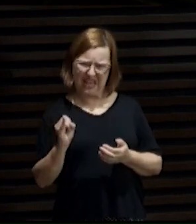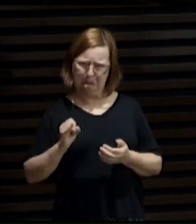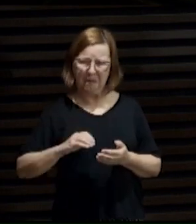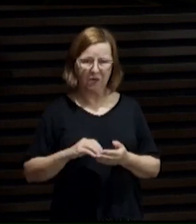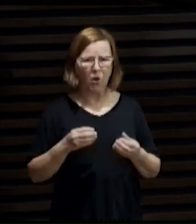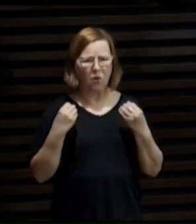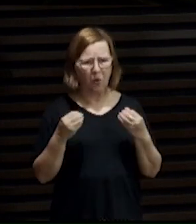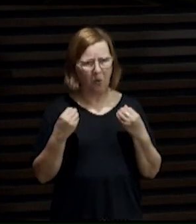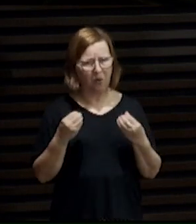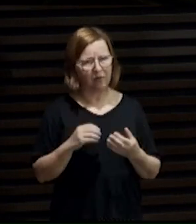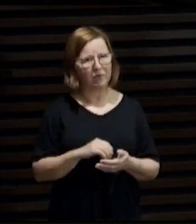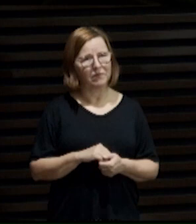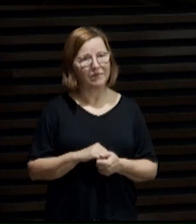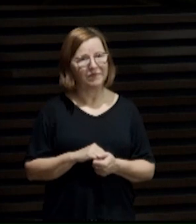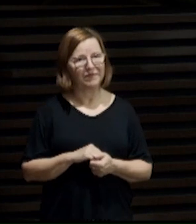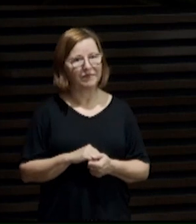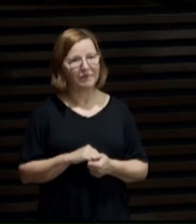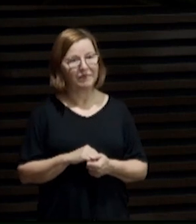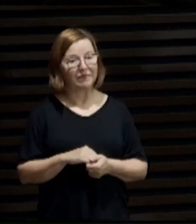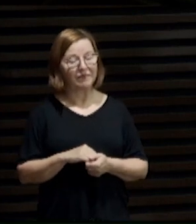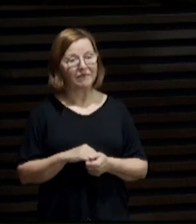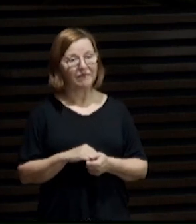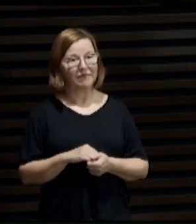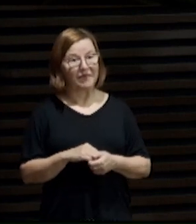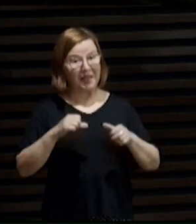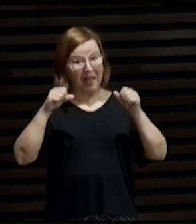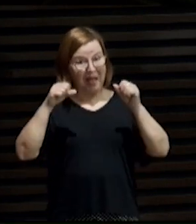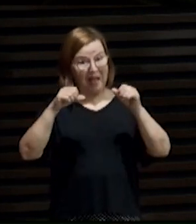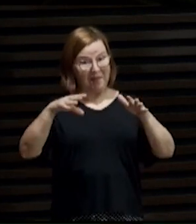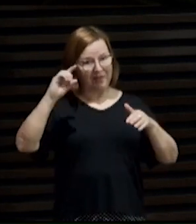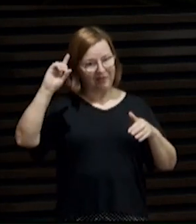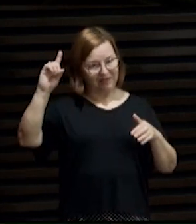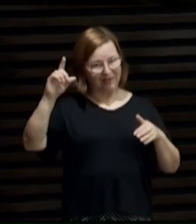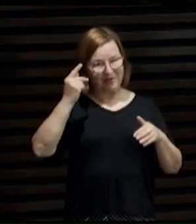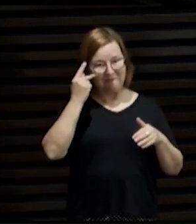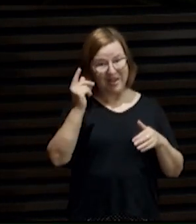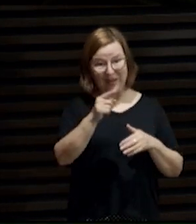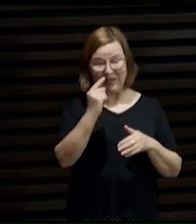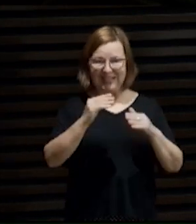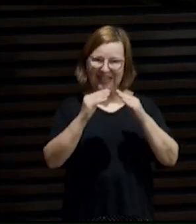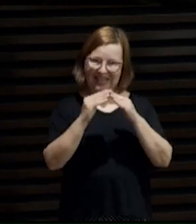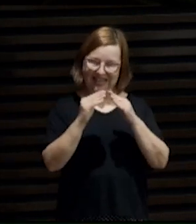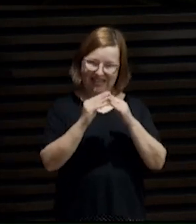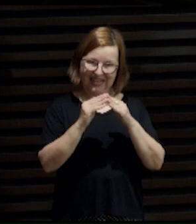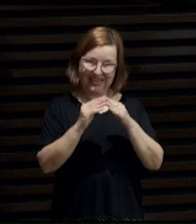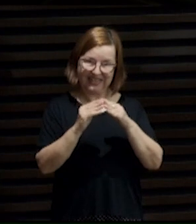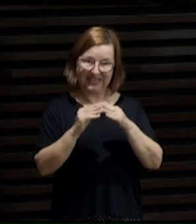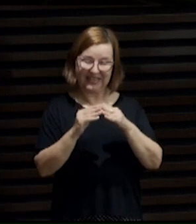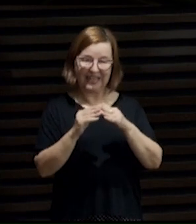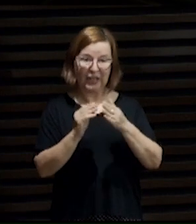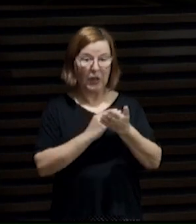Como? A bênção de Deus para a nossa casa é certa, mas ela procede do marido.